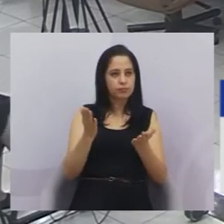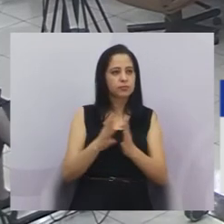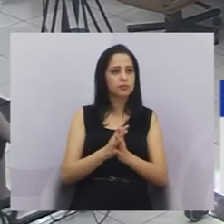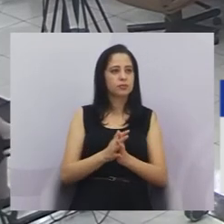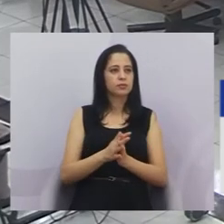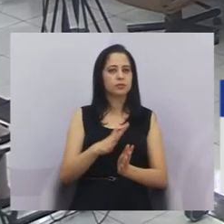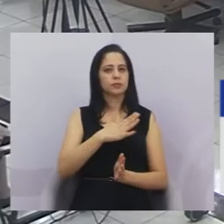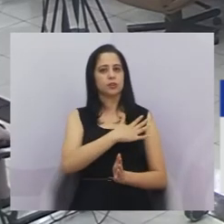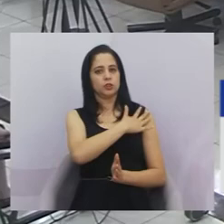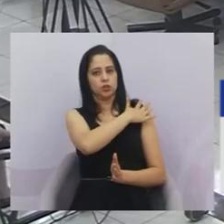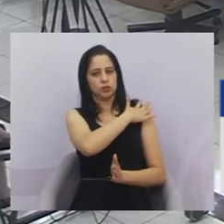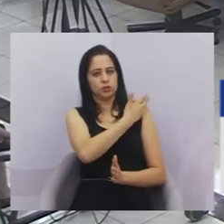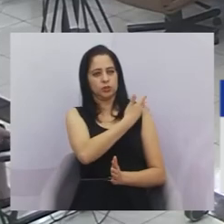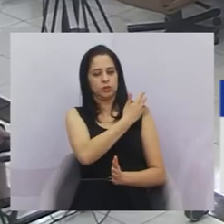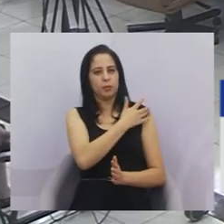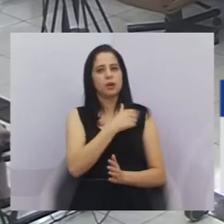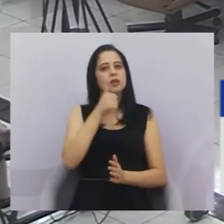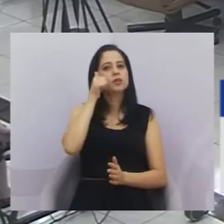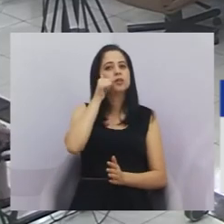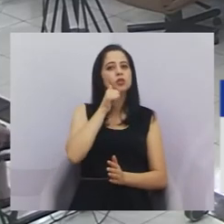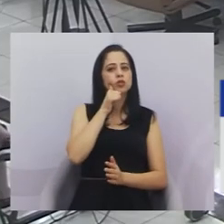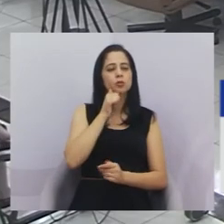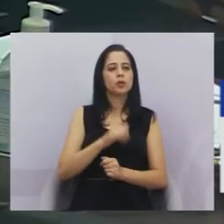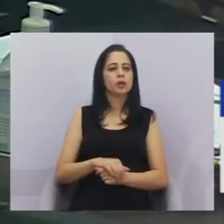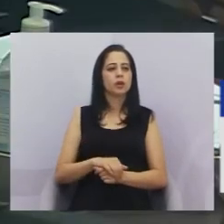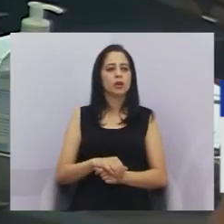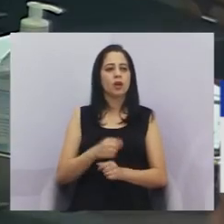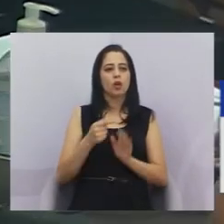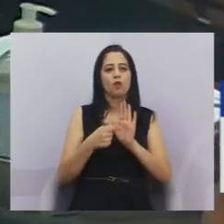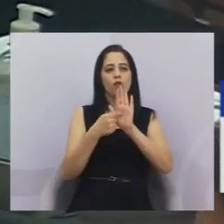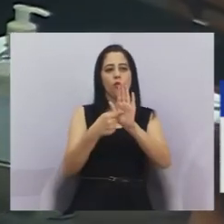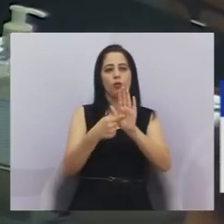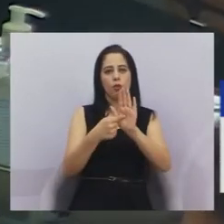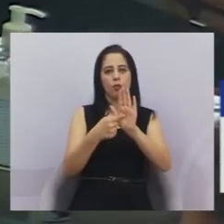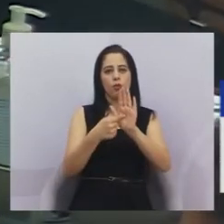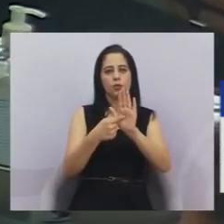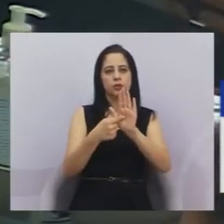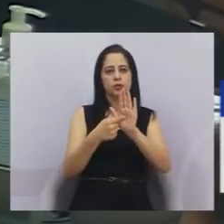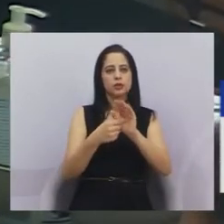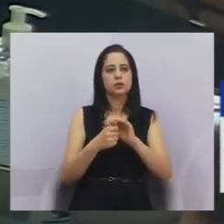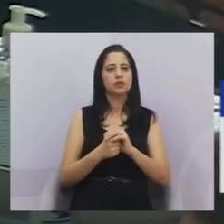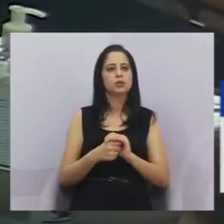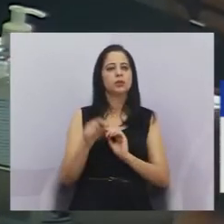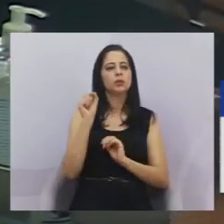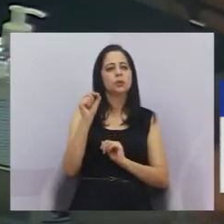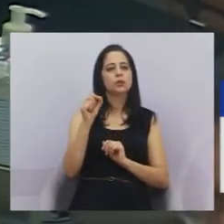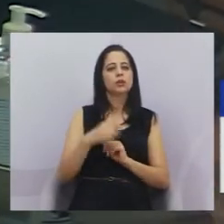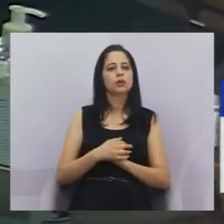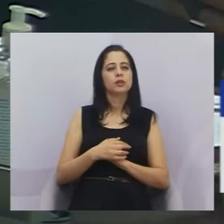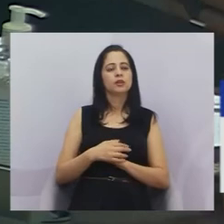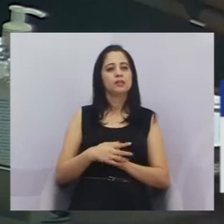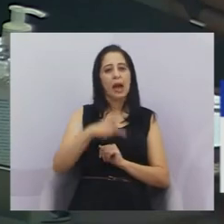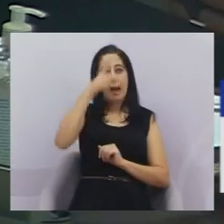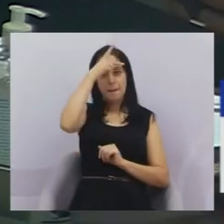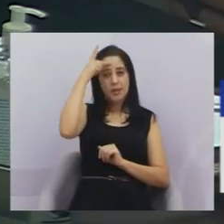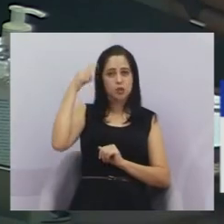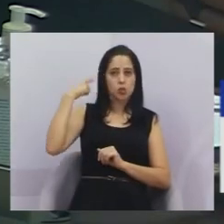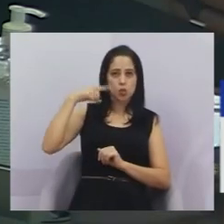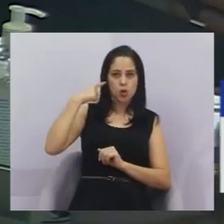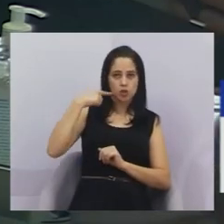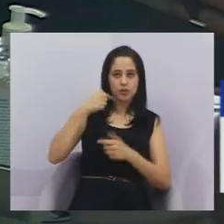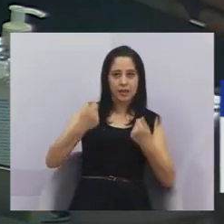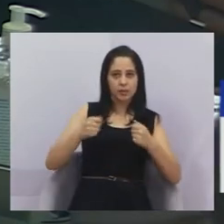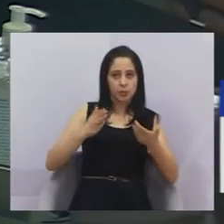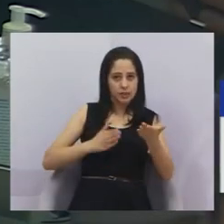discriminação contra as mulheres. Quero aqui passar um dado para vocês que é muito interessante. A pessoa para ser advogada tem que passar